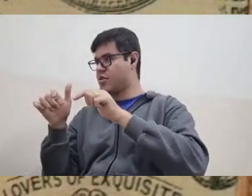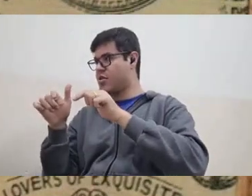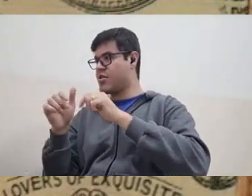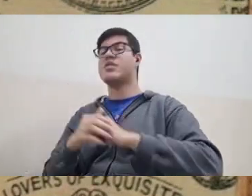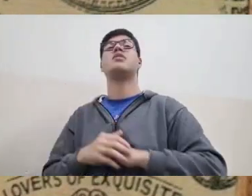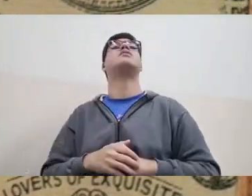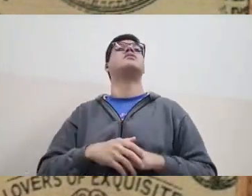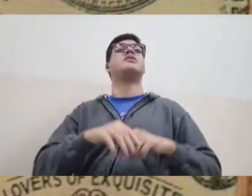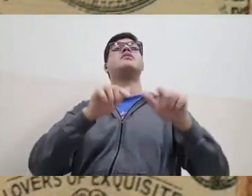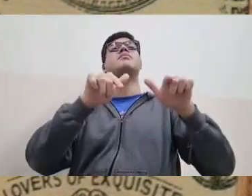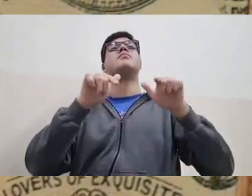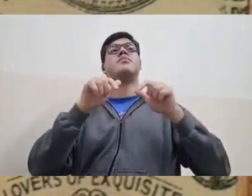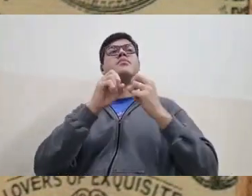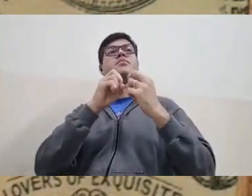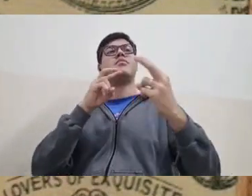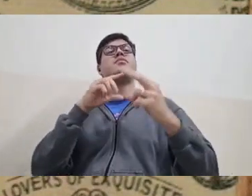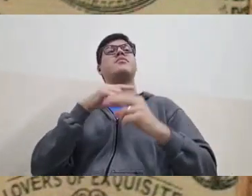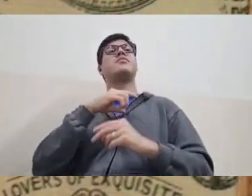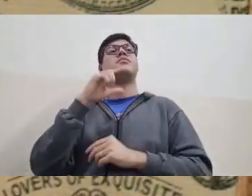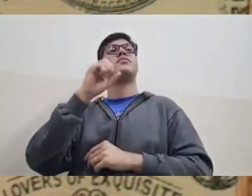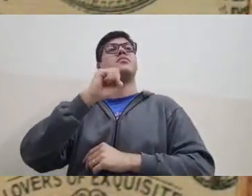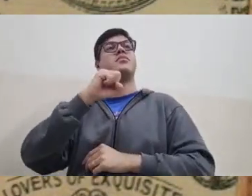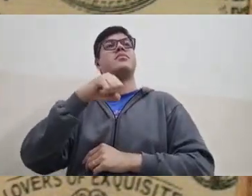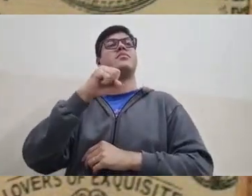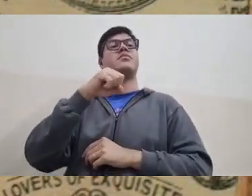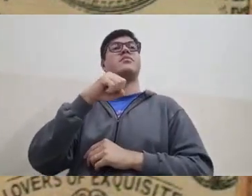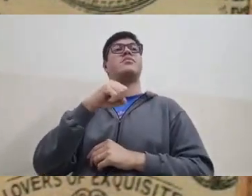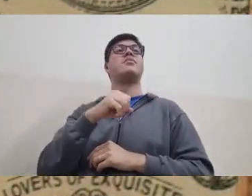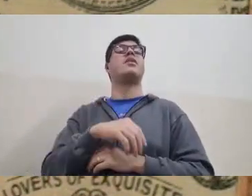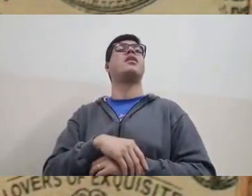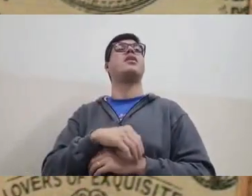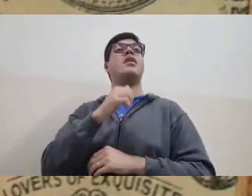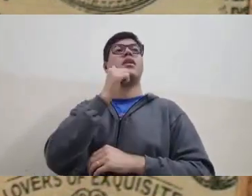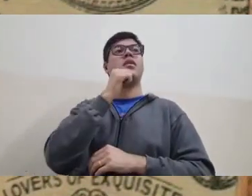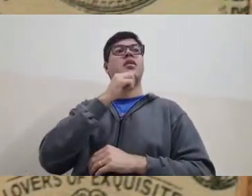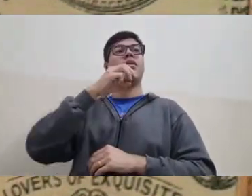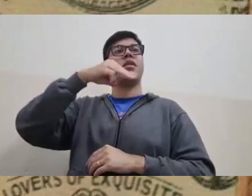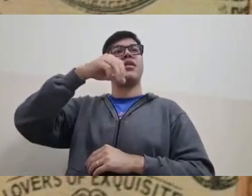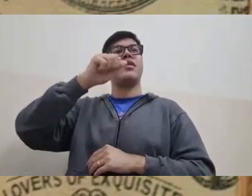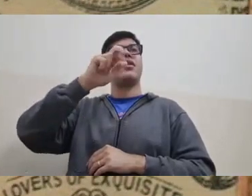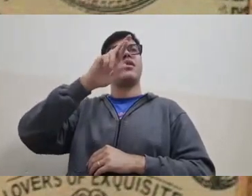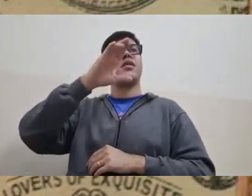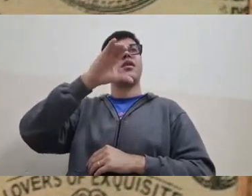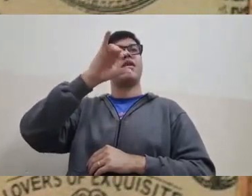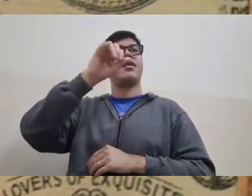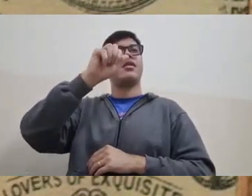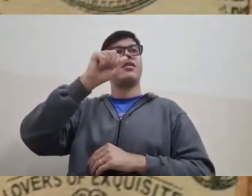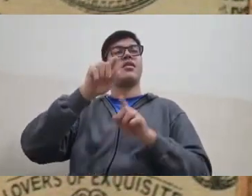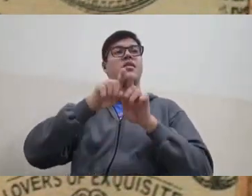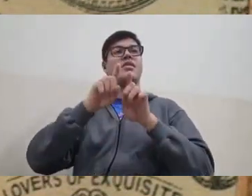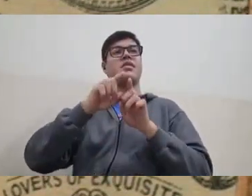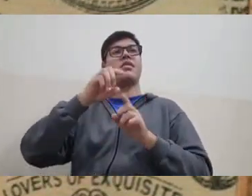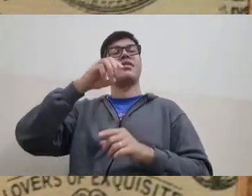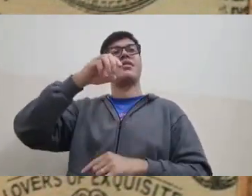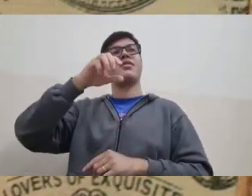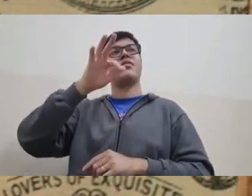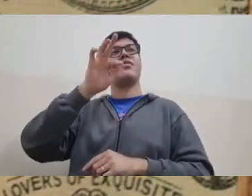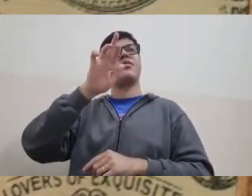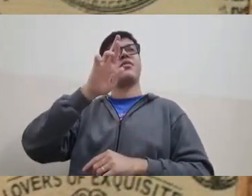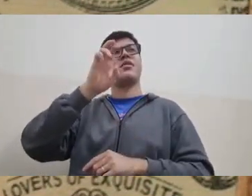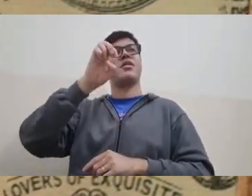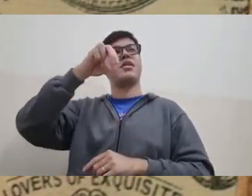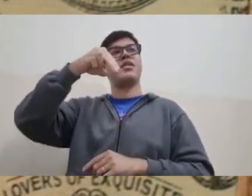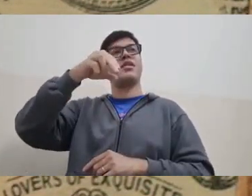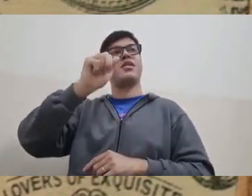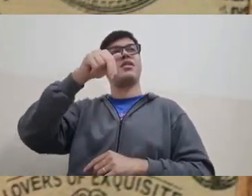e eu viquinha Doutora Márcia e a Fernanda de certificação foi ter